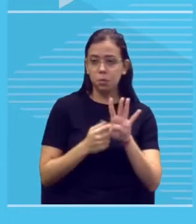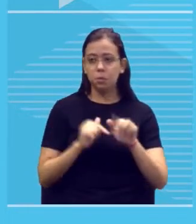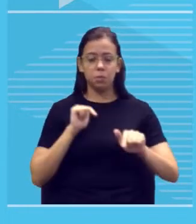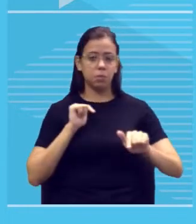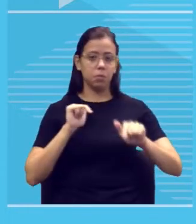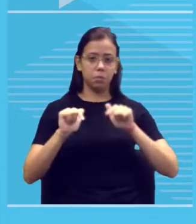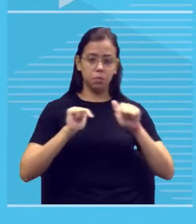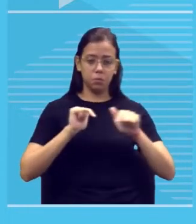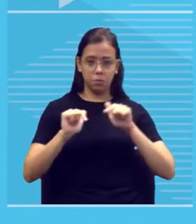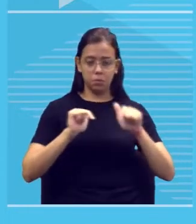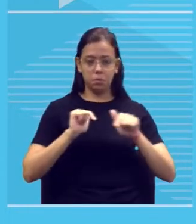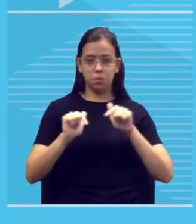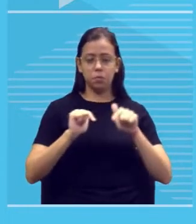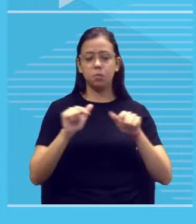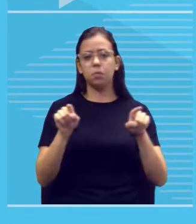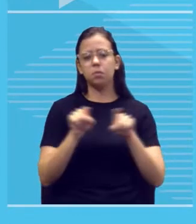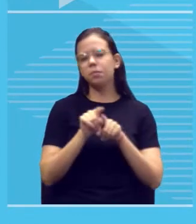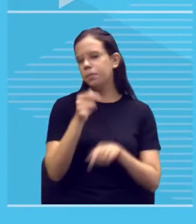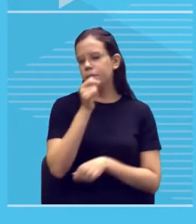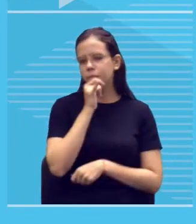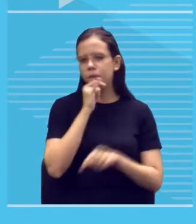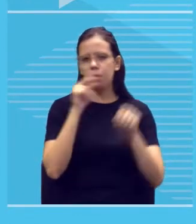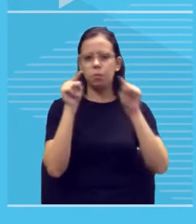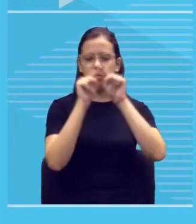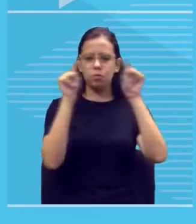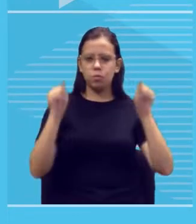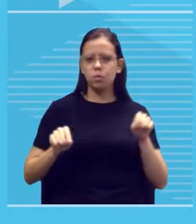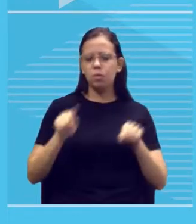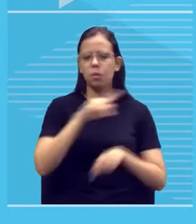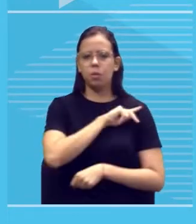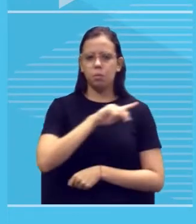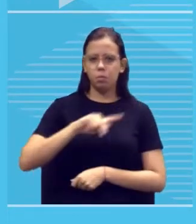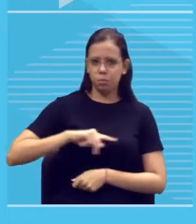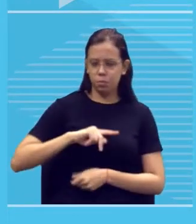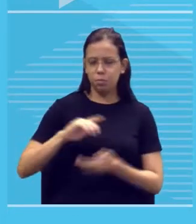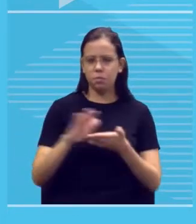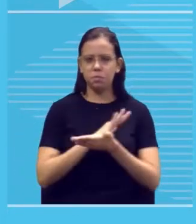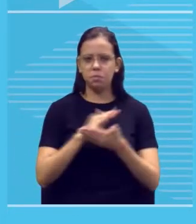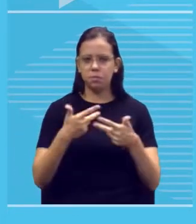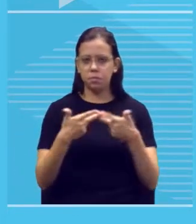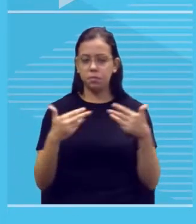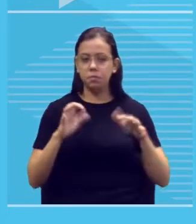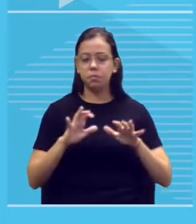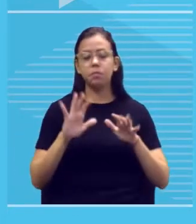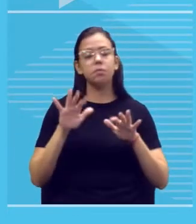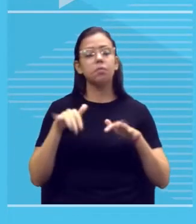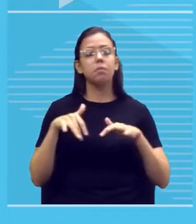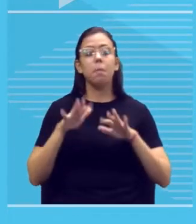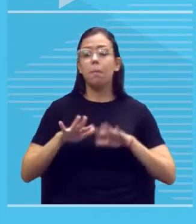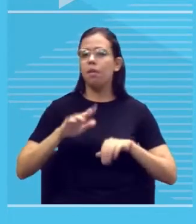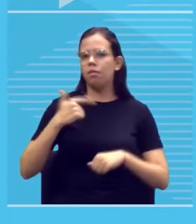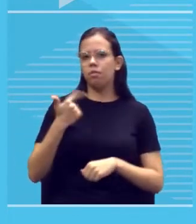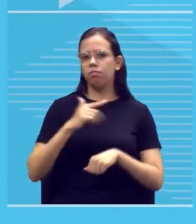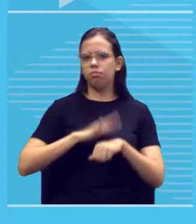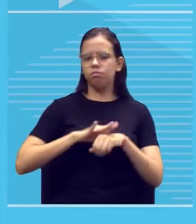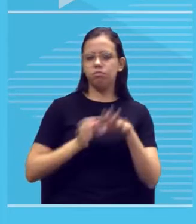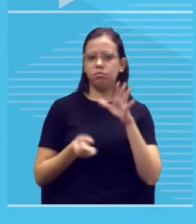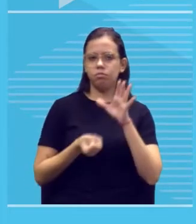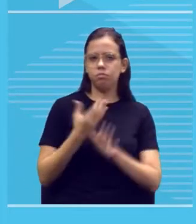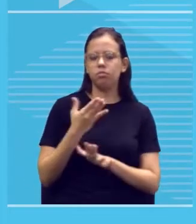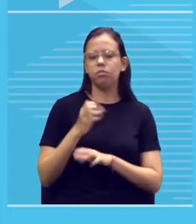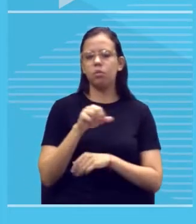sendo funcionário público sendo alguma coisa nesse sentido então você não produz e nem vende você